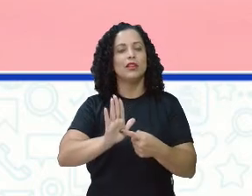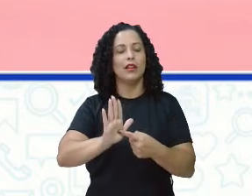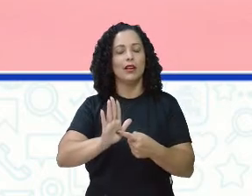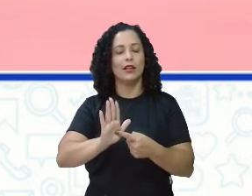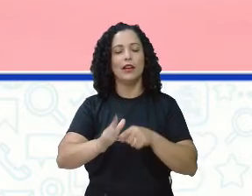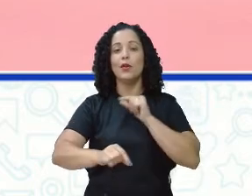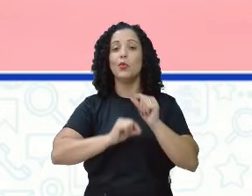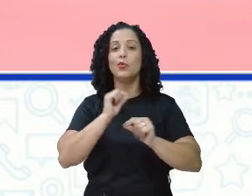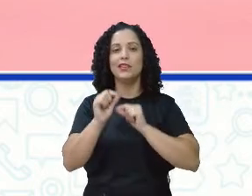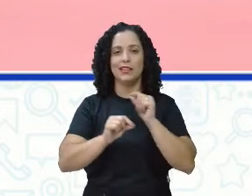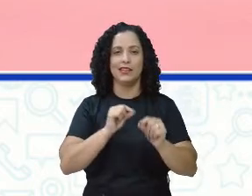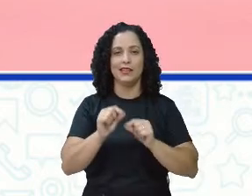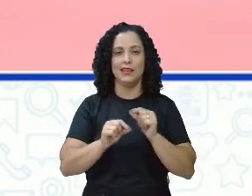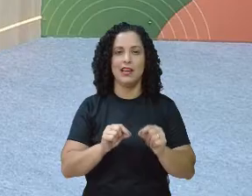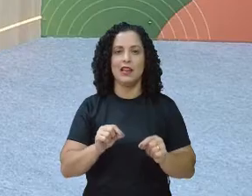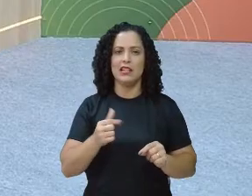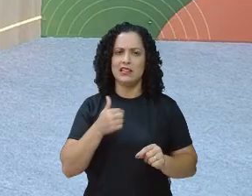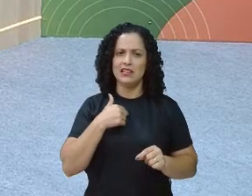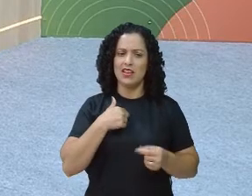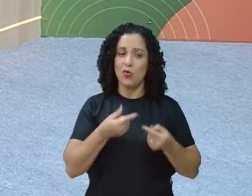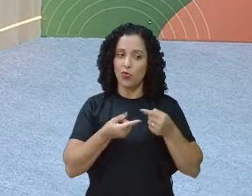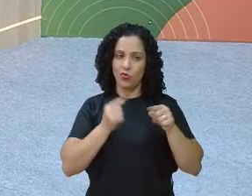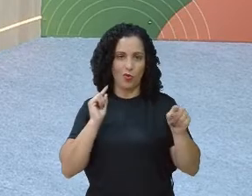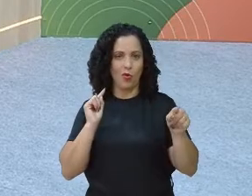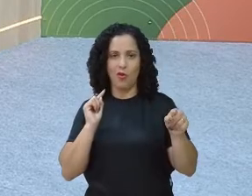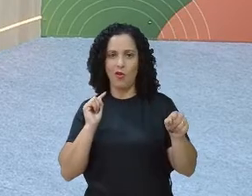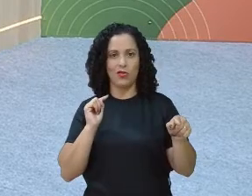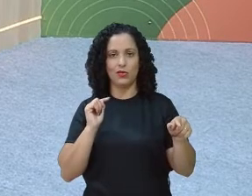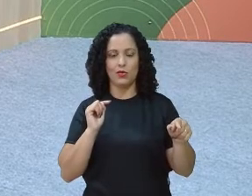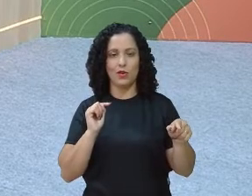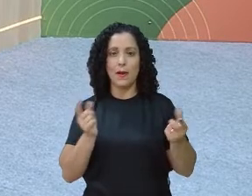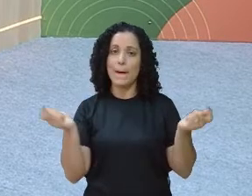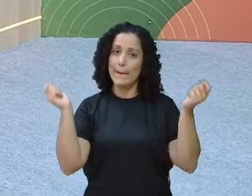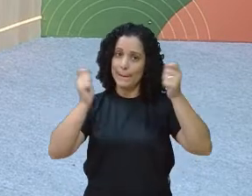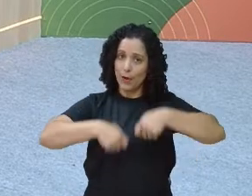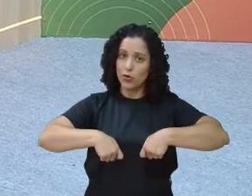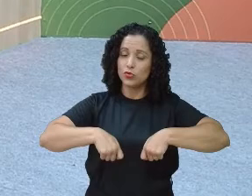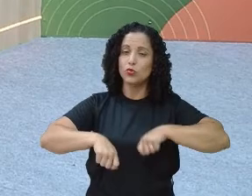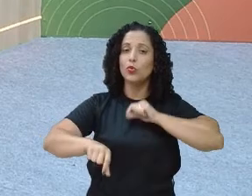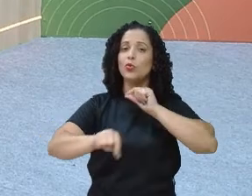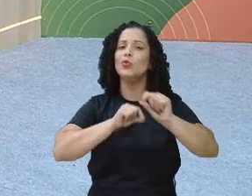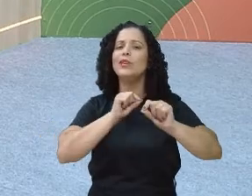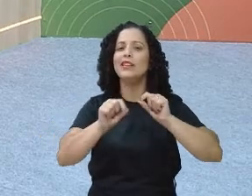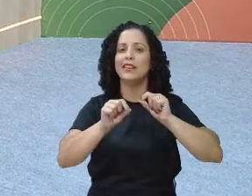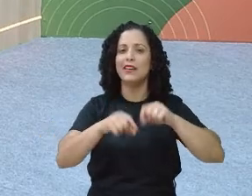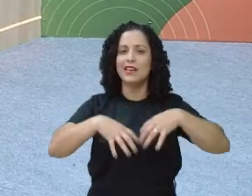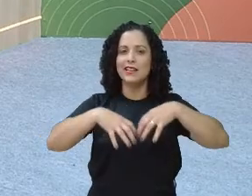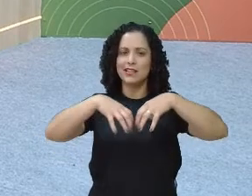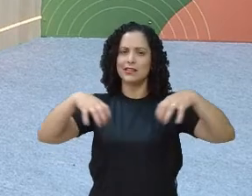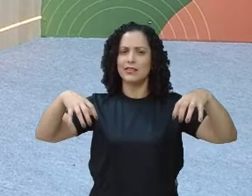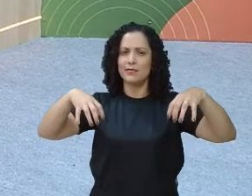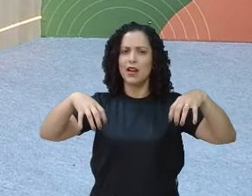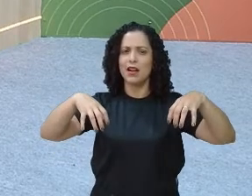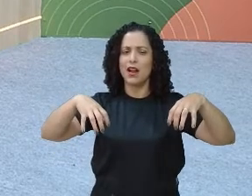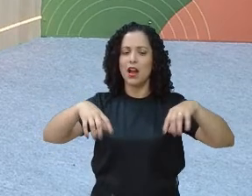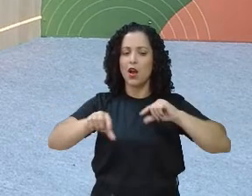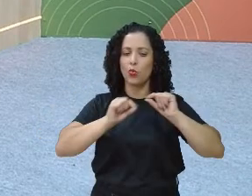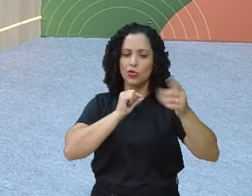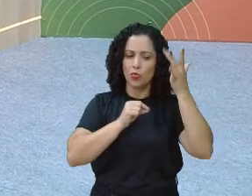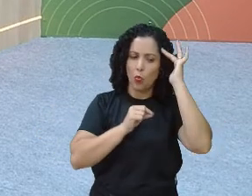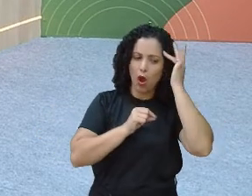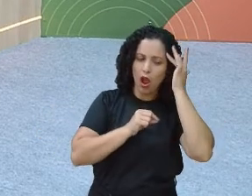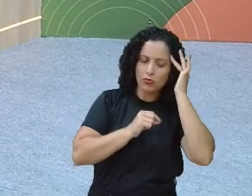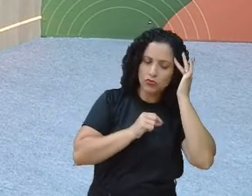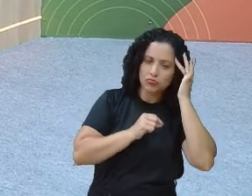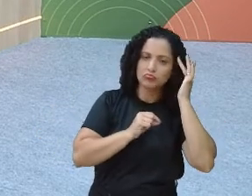é que por mais que eu discorde de algumas ações, eu posso separar o que eu acho de determinadas